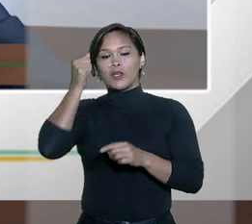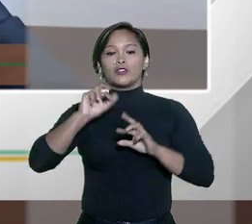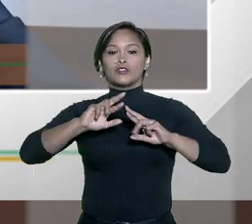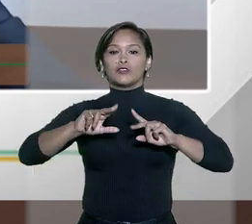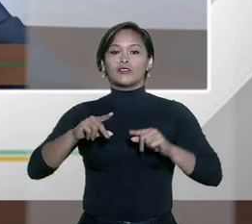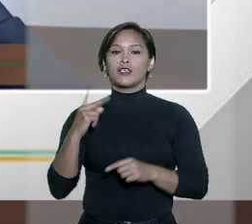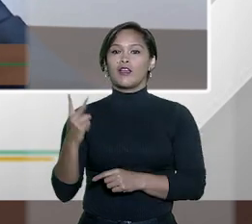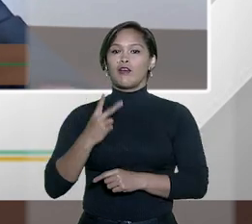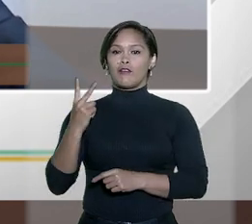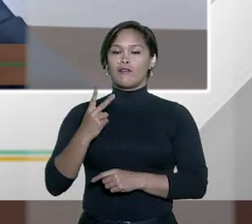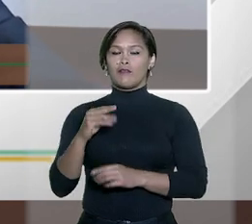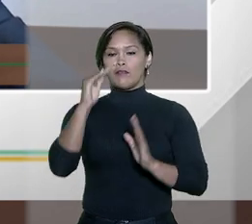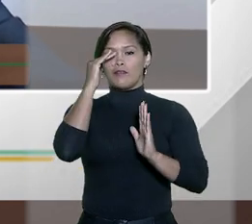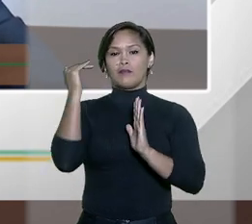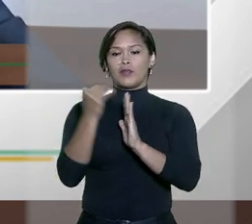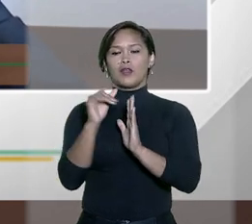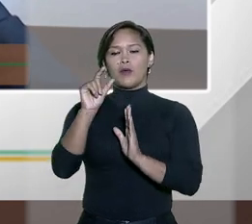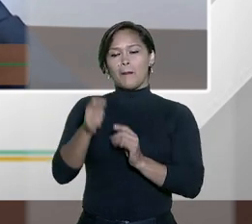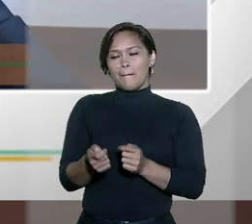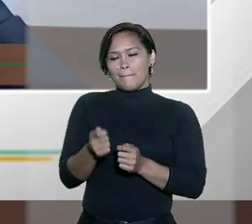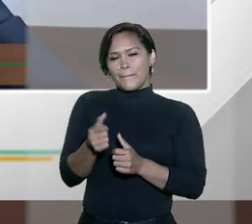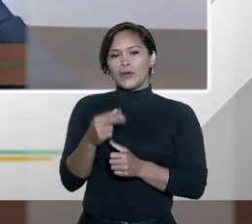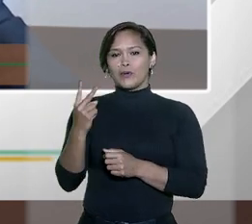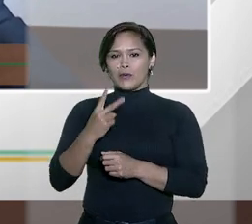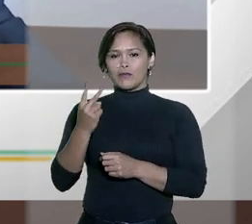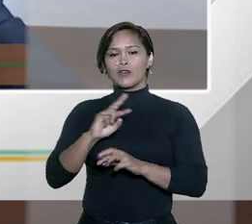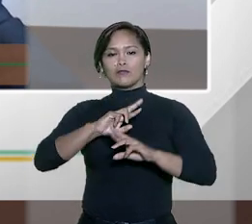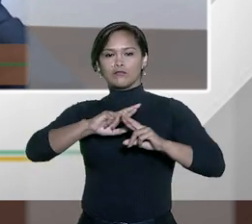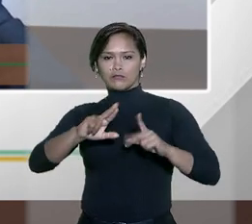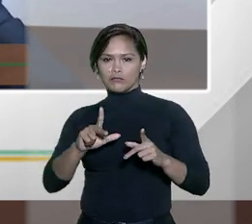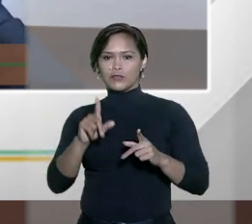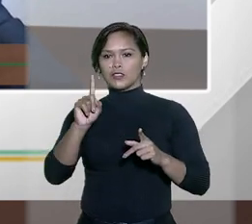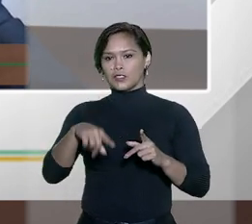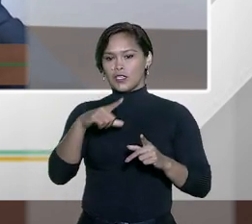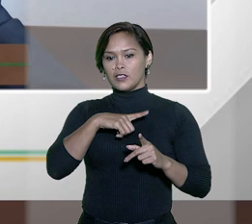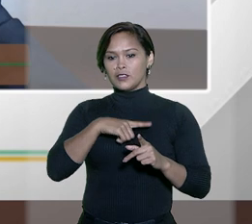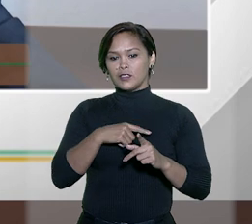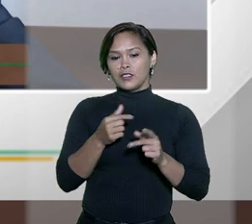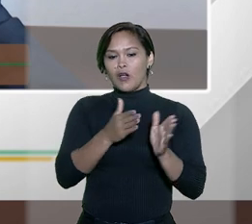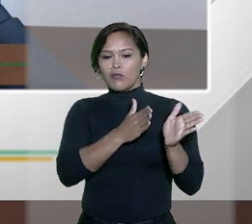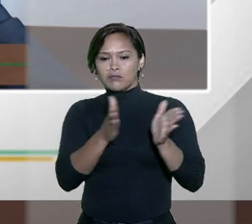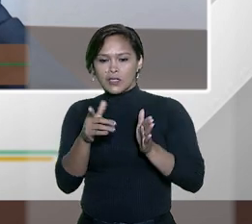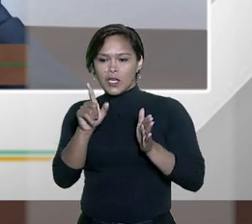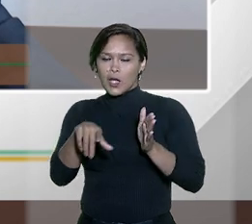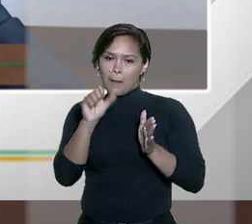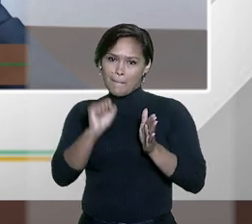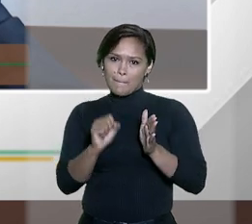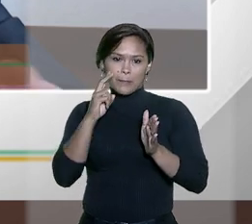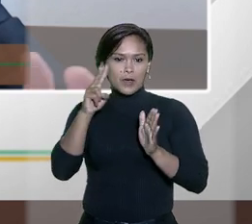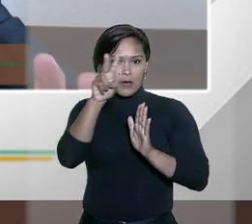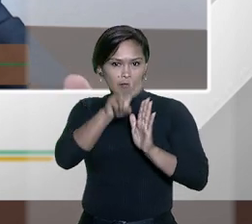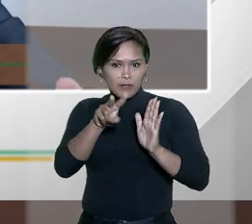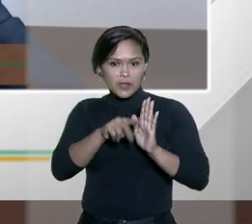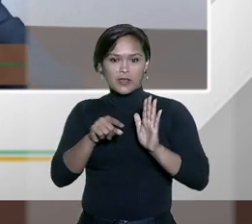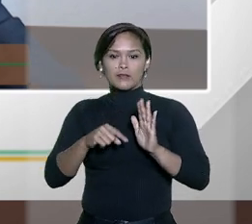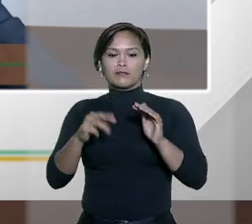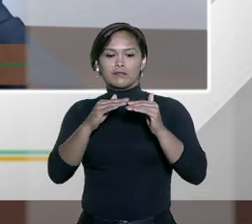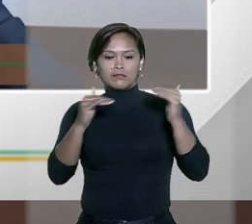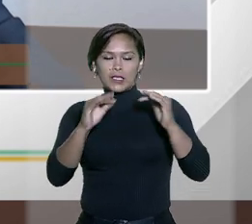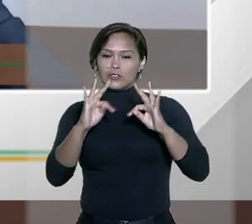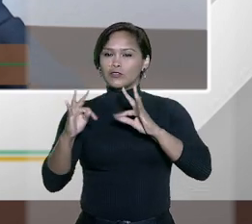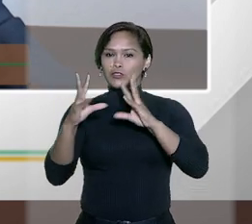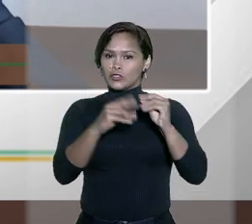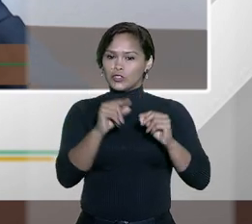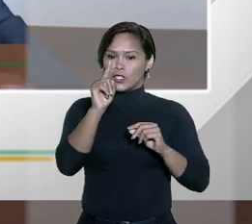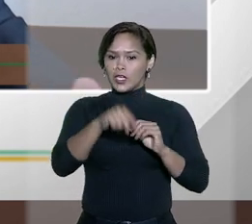de valores, né? A obrigação de pequeno valor, ela é diferenciada, enfim, a gente tem algumas nuances aí em relação a isso. Mas em linhas mestras